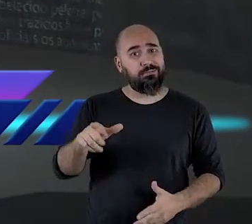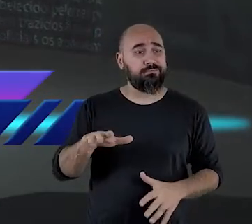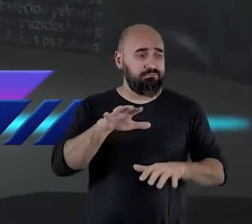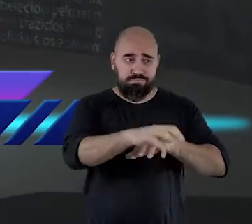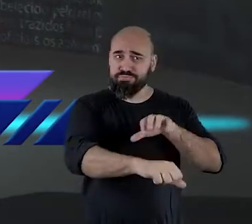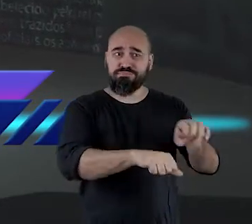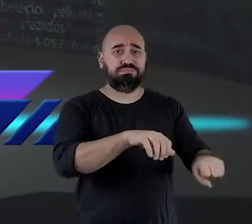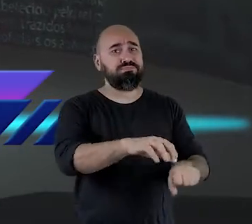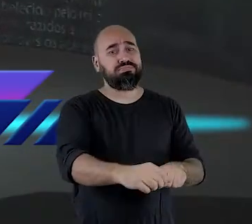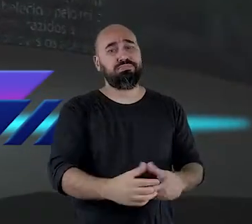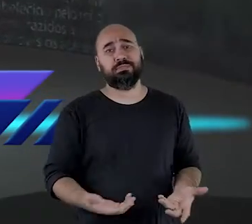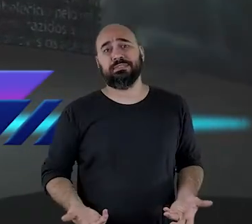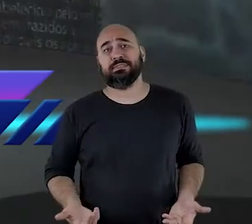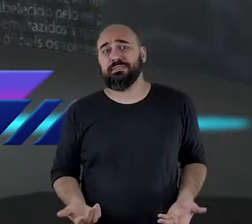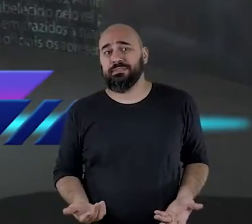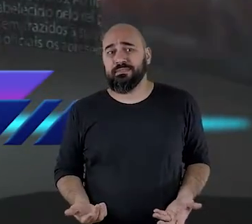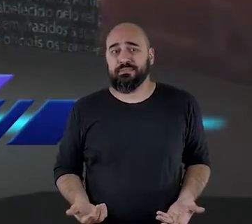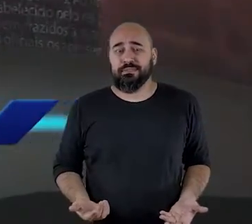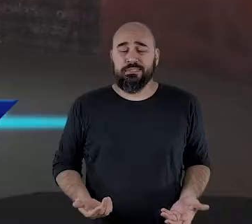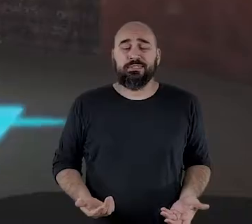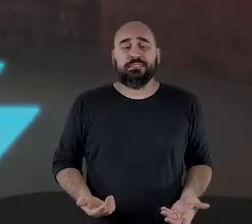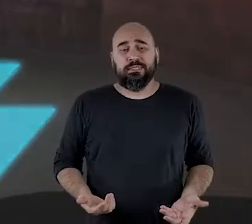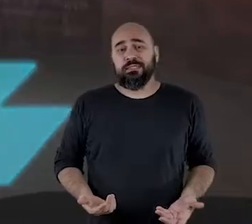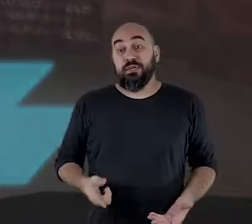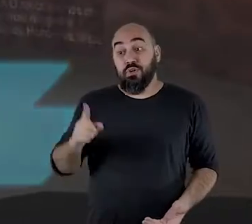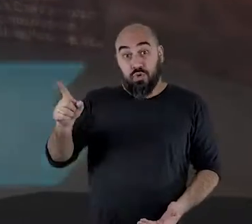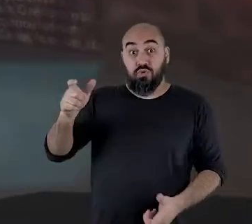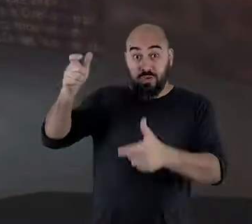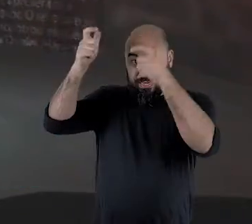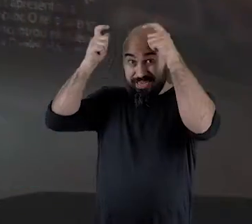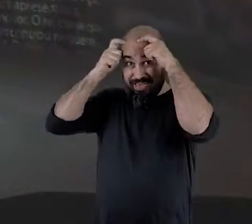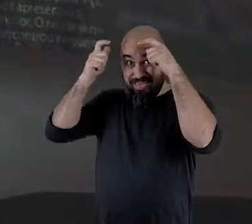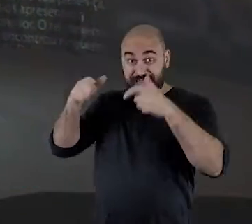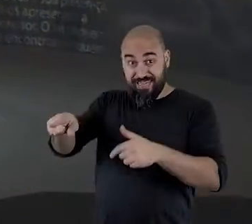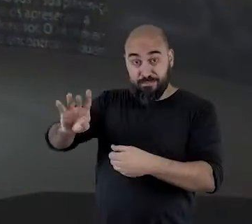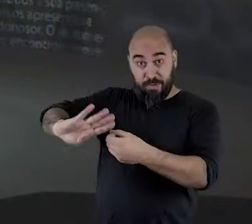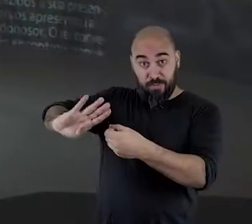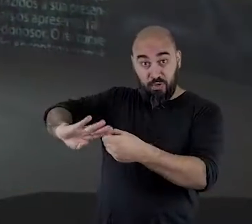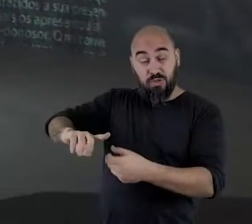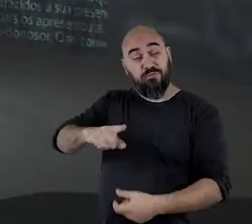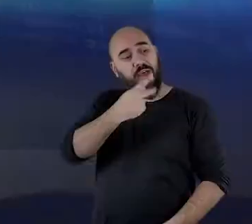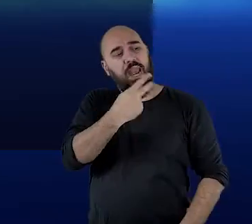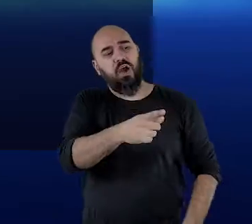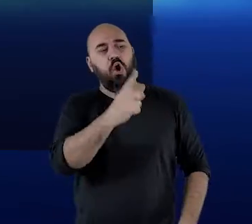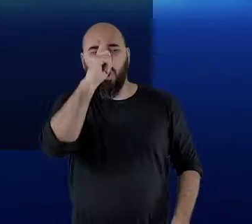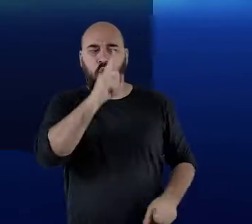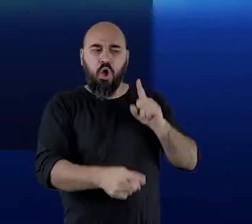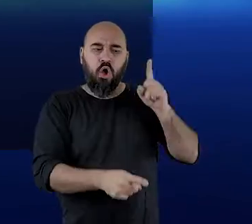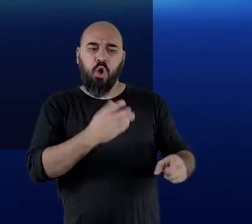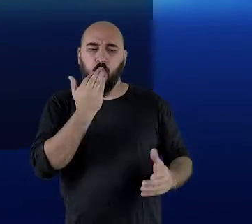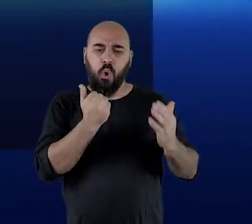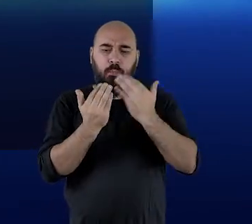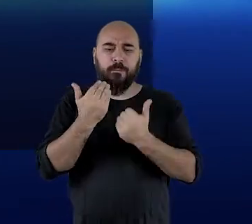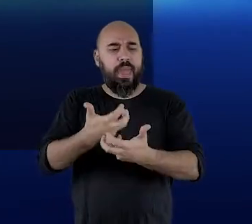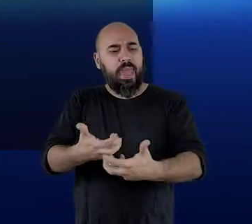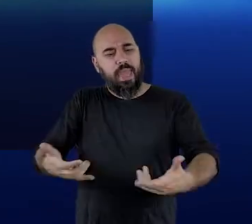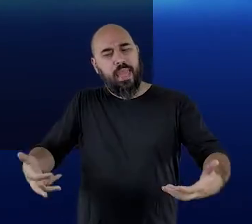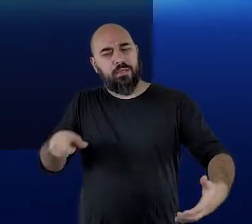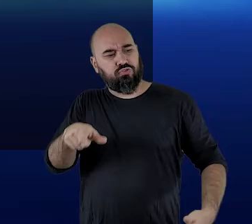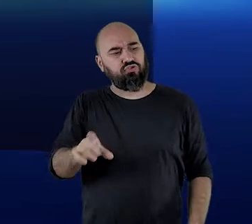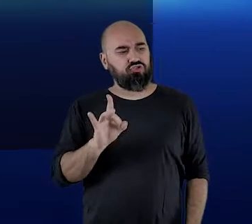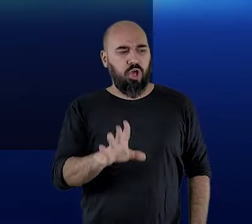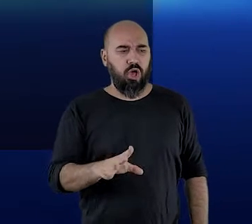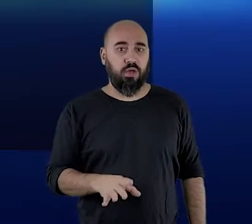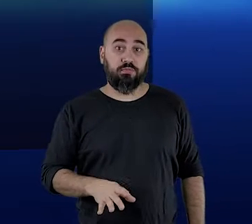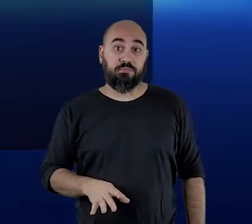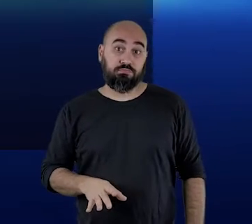o rei determina até o cardápio que eles deveriam comer. Veja o versículo 5. Determinou-lhes a